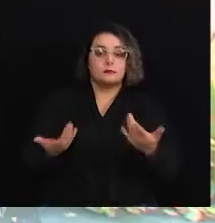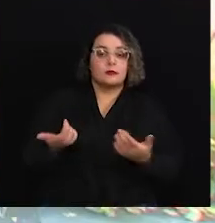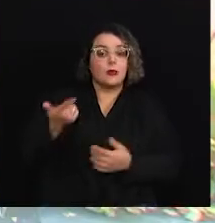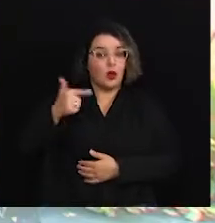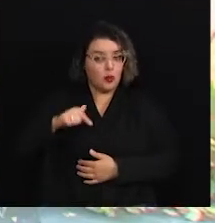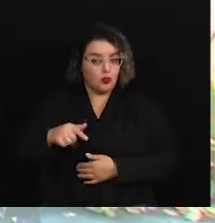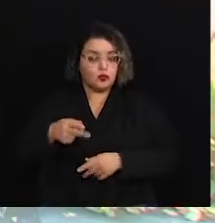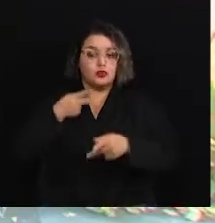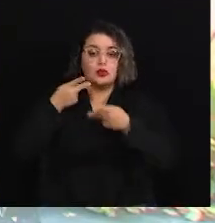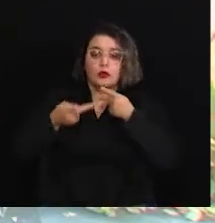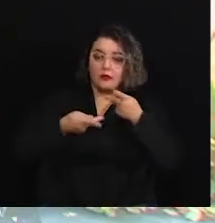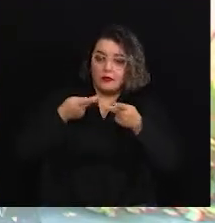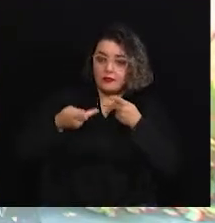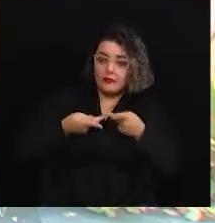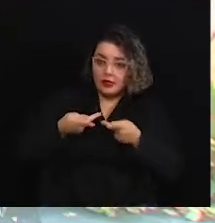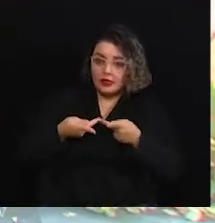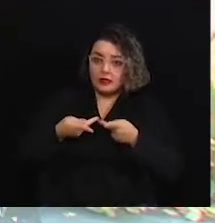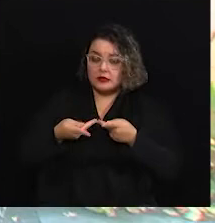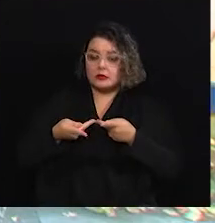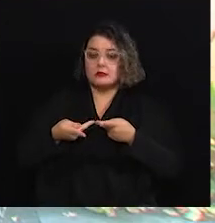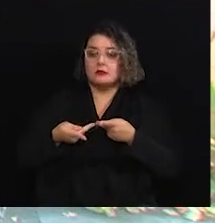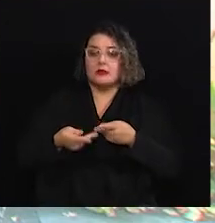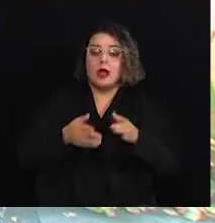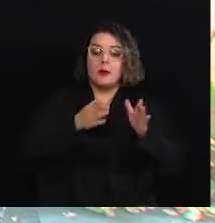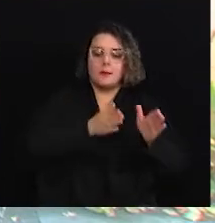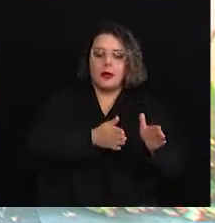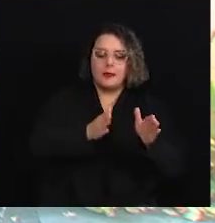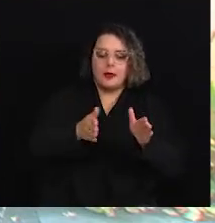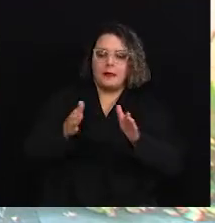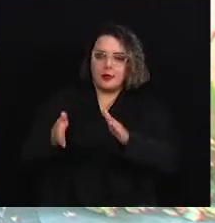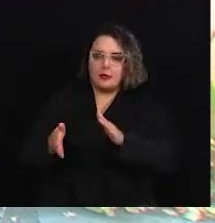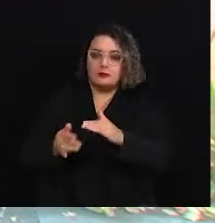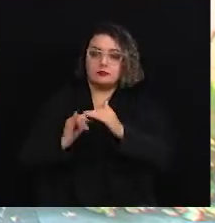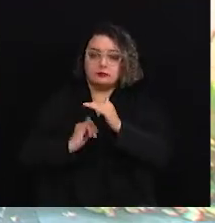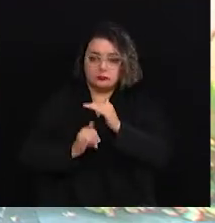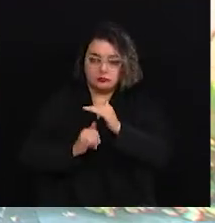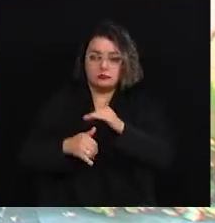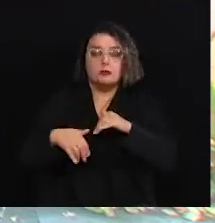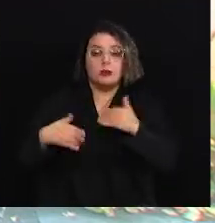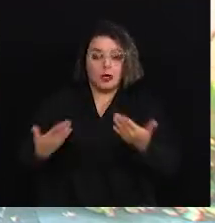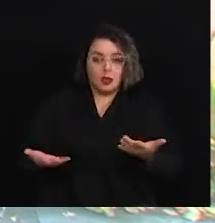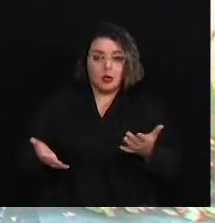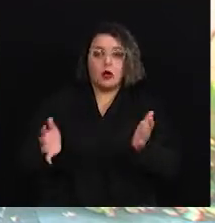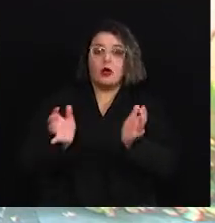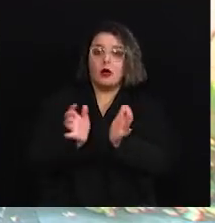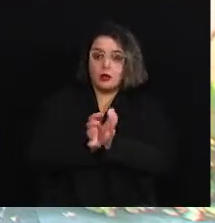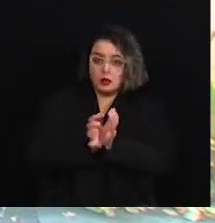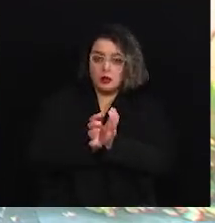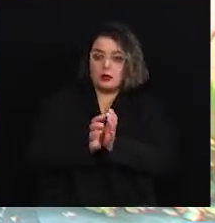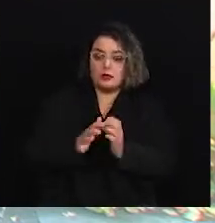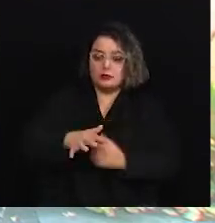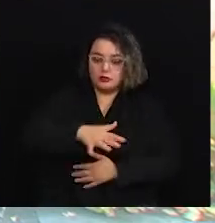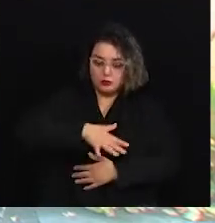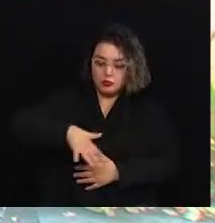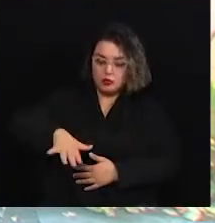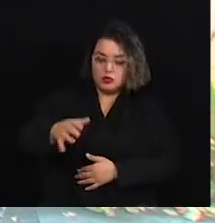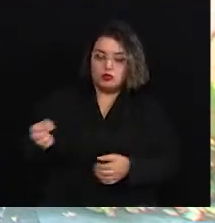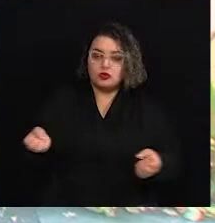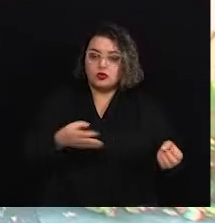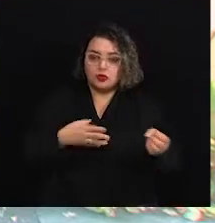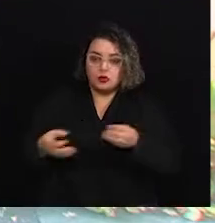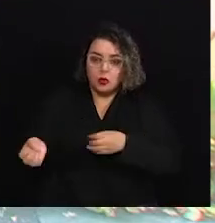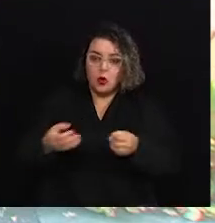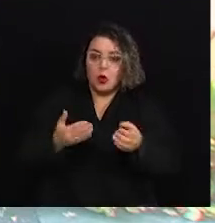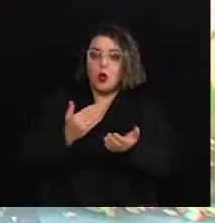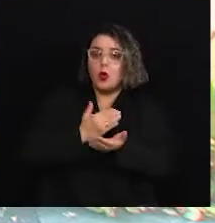E a gente continua falando sobre etapas de uma startup. E agora a nossa equipe está em um hub de